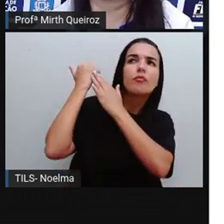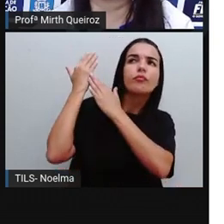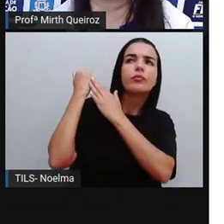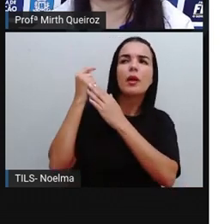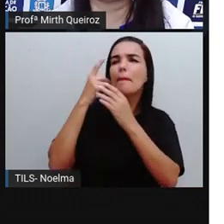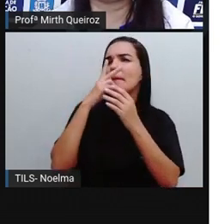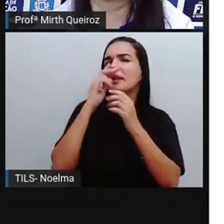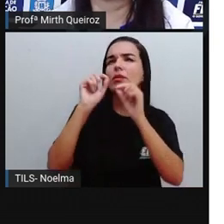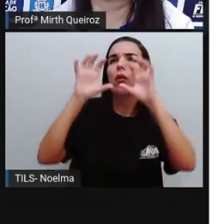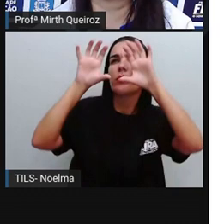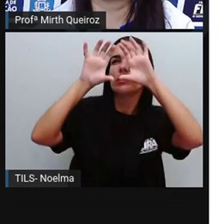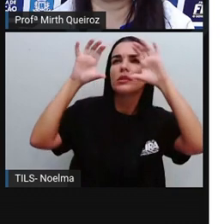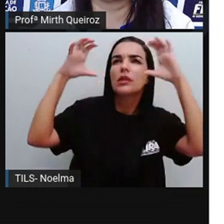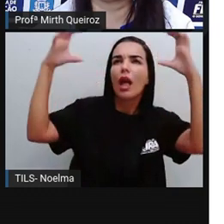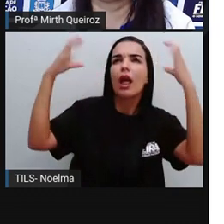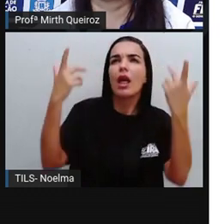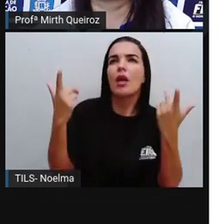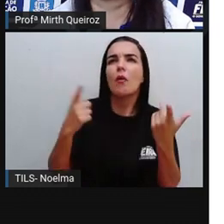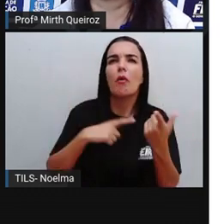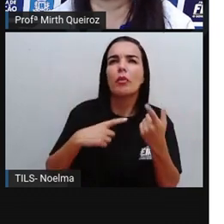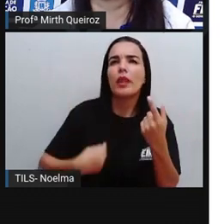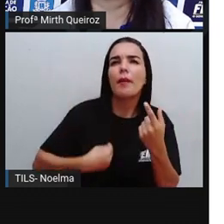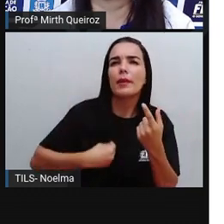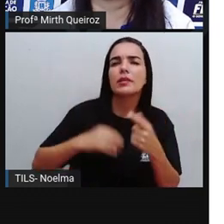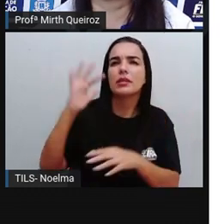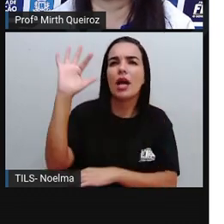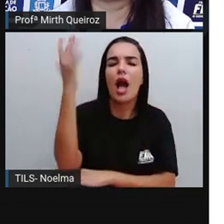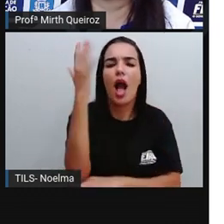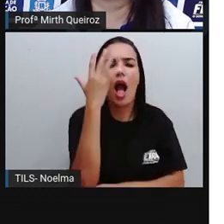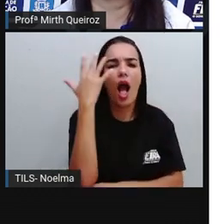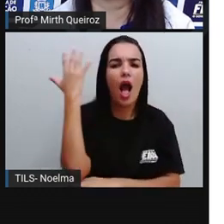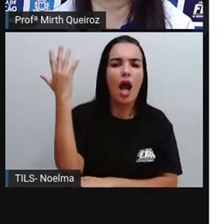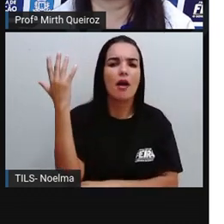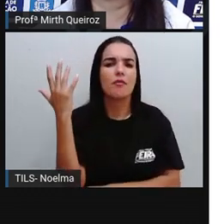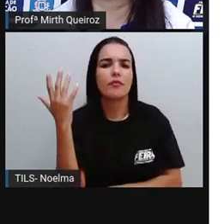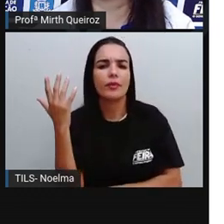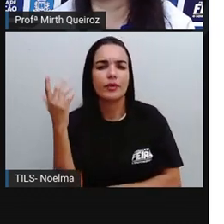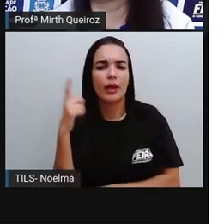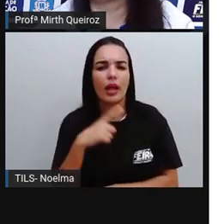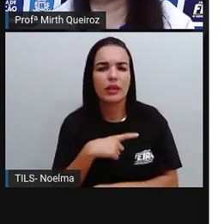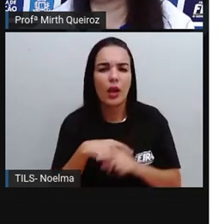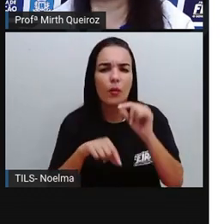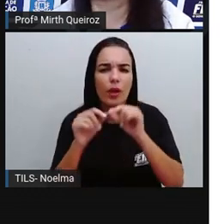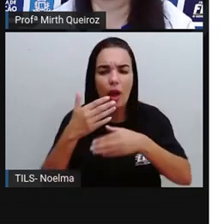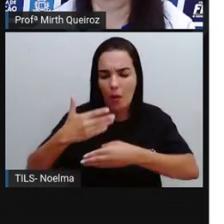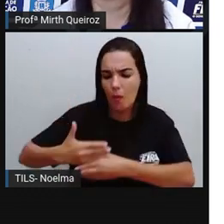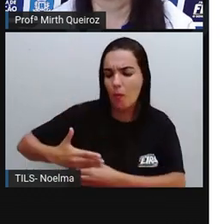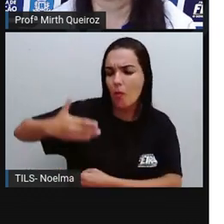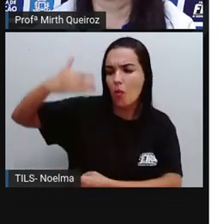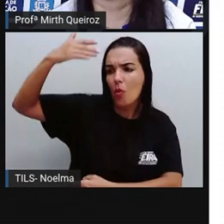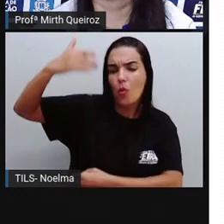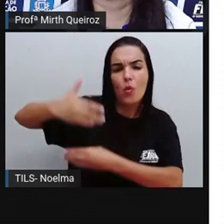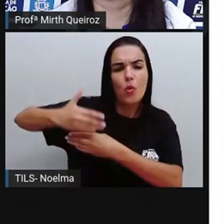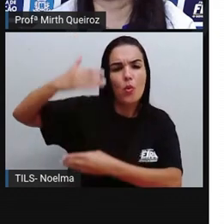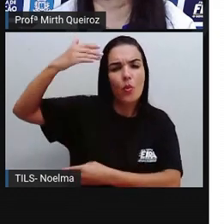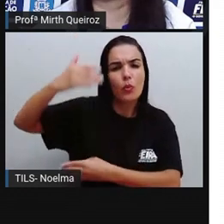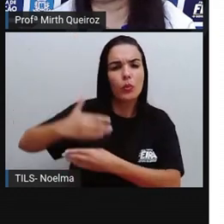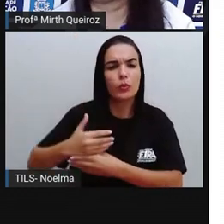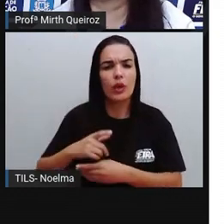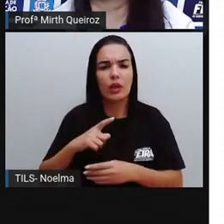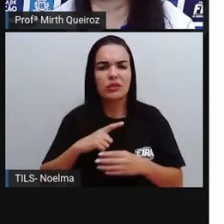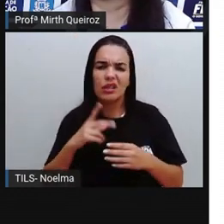a presença de árvores aí. Provavelmente aqui de laranja nós temos um muro,